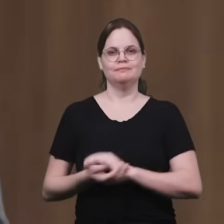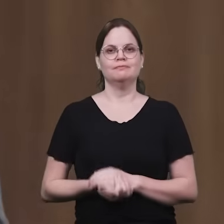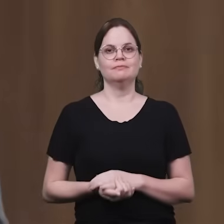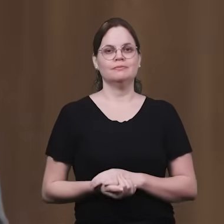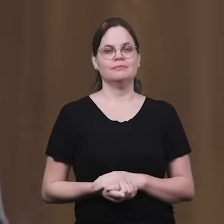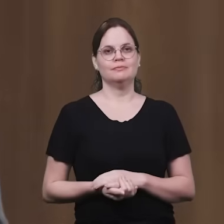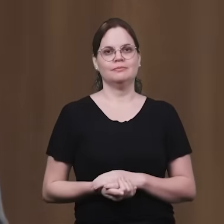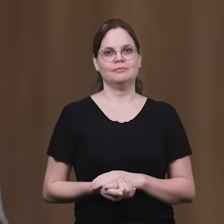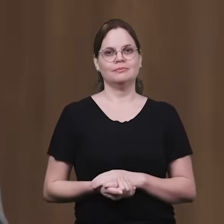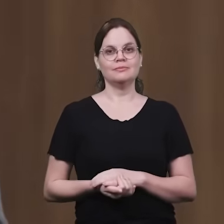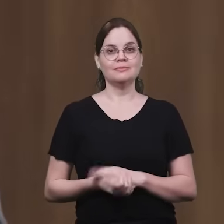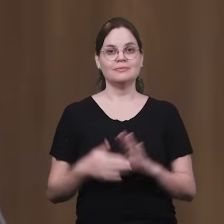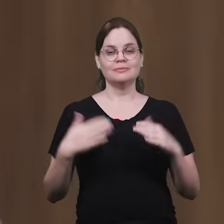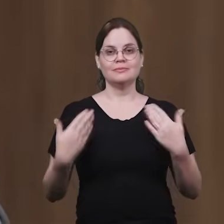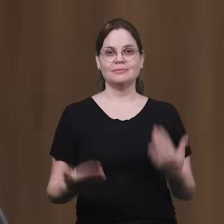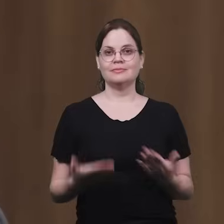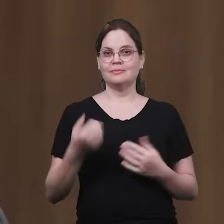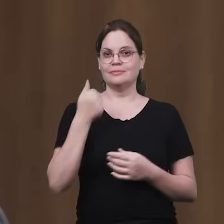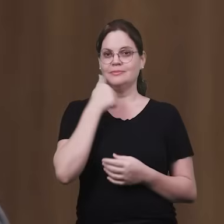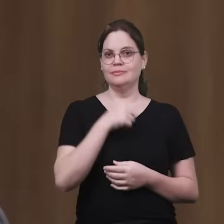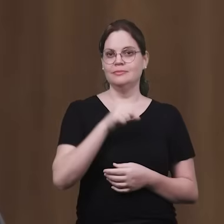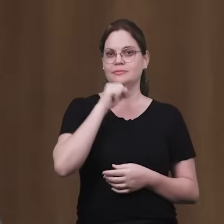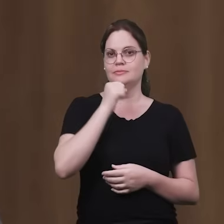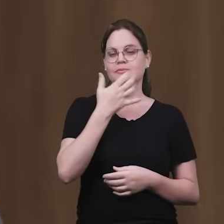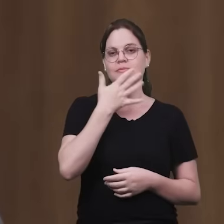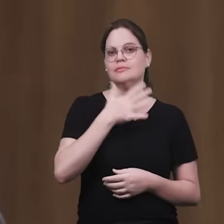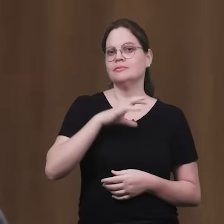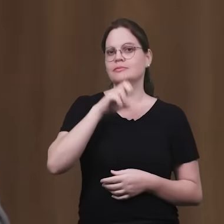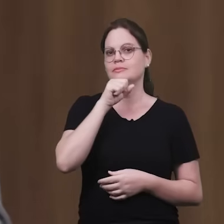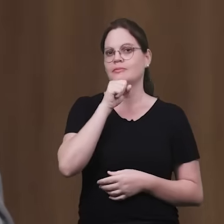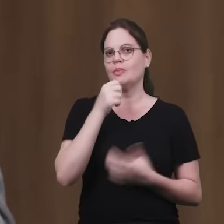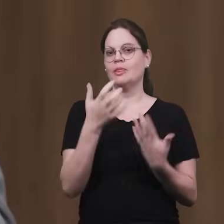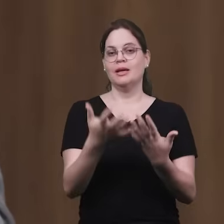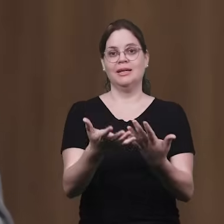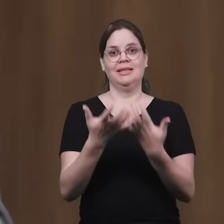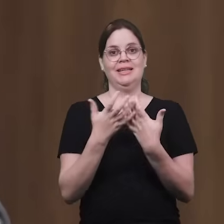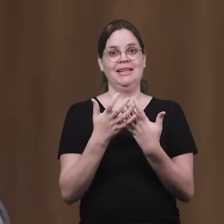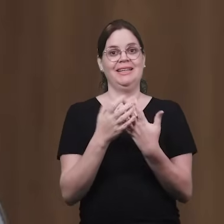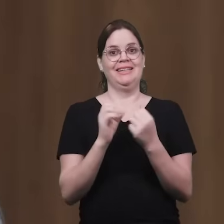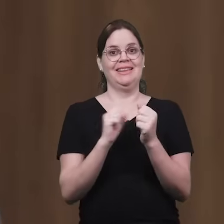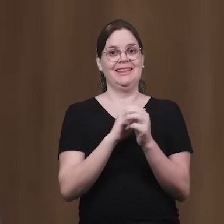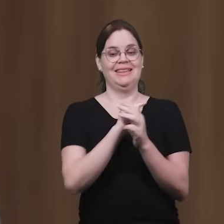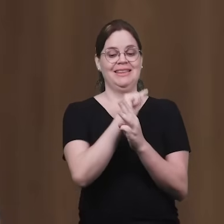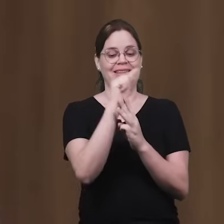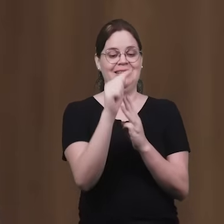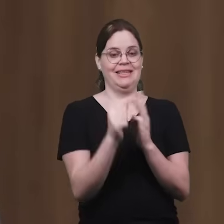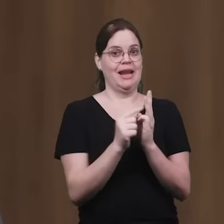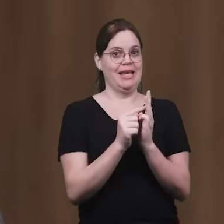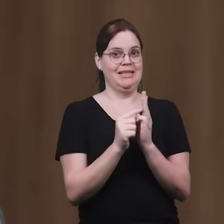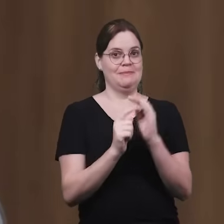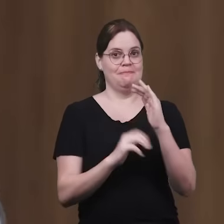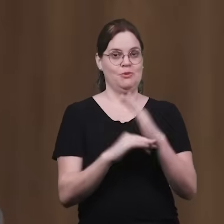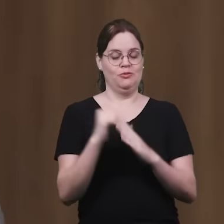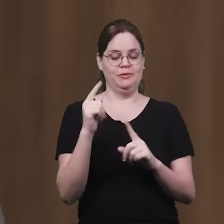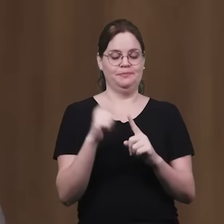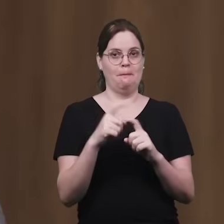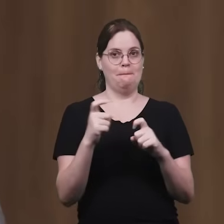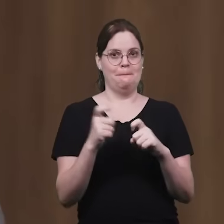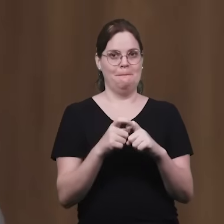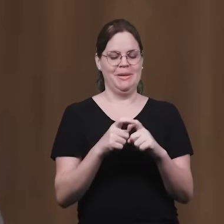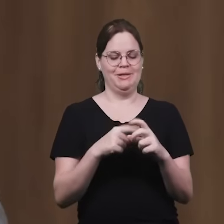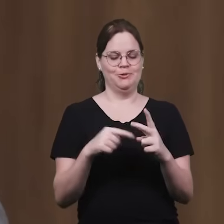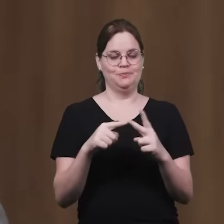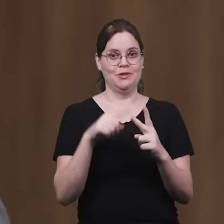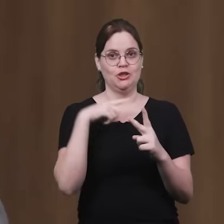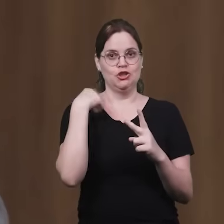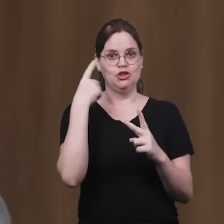época, os pais queriam que os filhos seguissem 3 principais carreiras, ou medicina, ou direito,